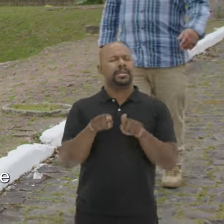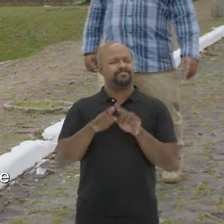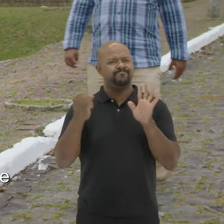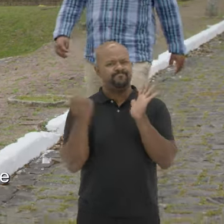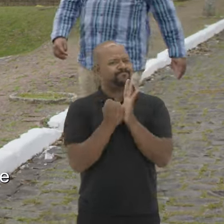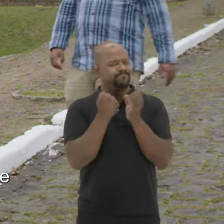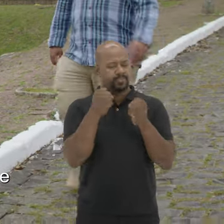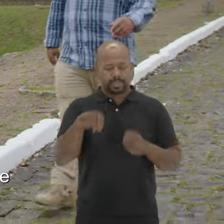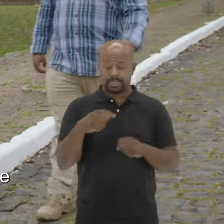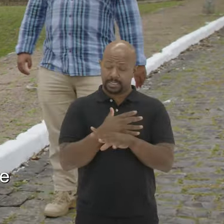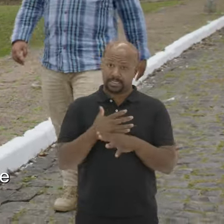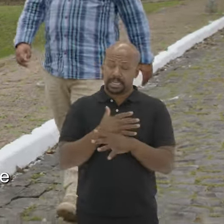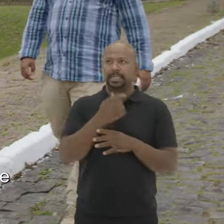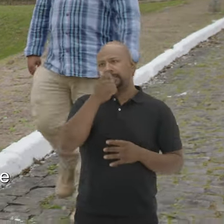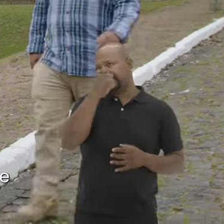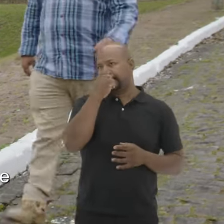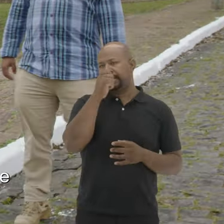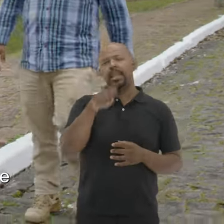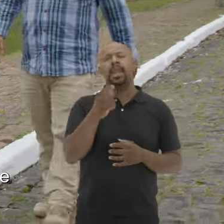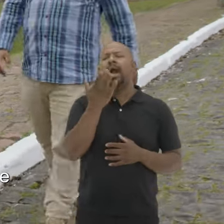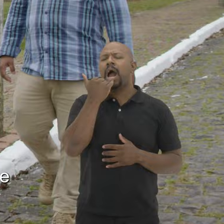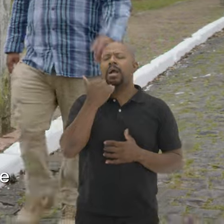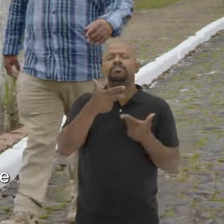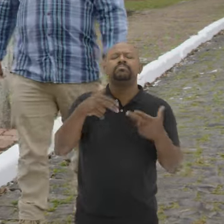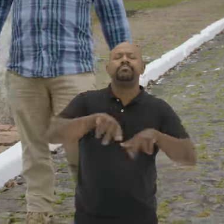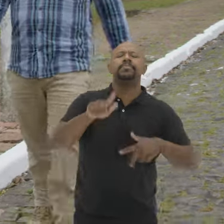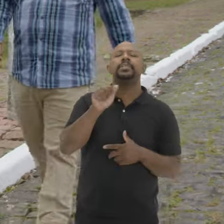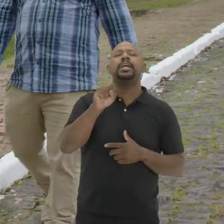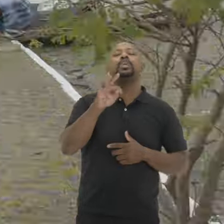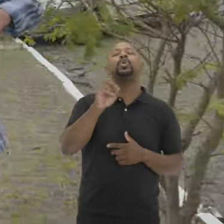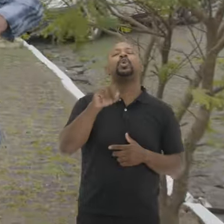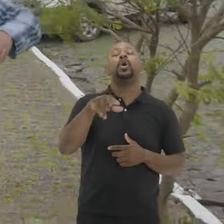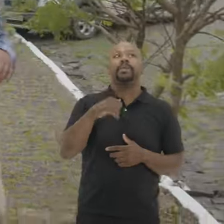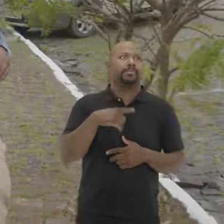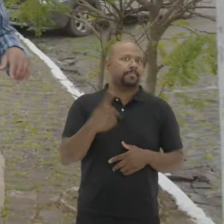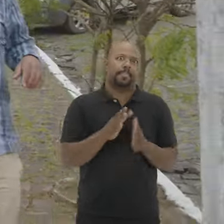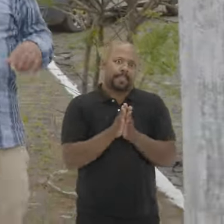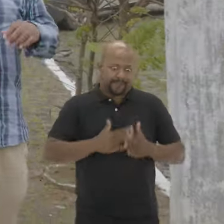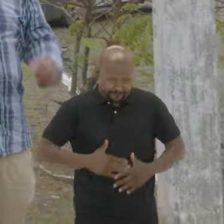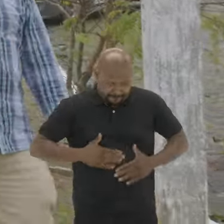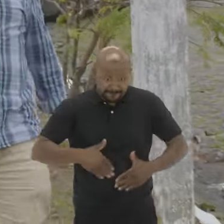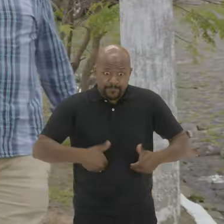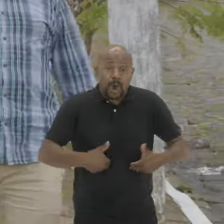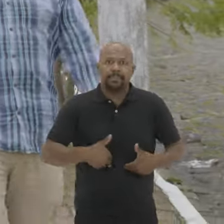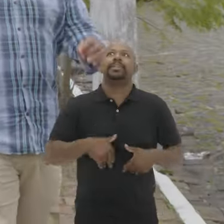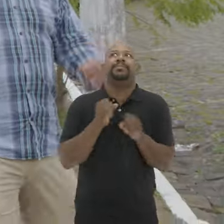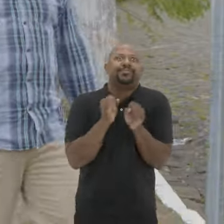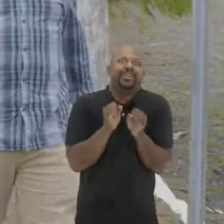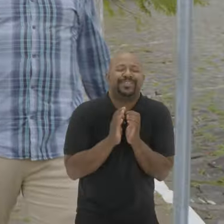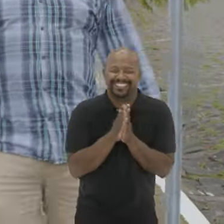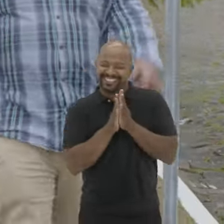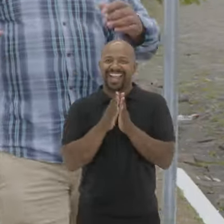característica marcante aqui da cidade é a gastronomia. Vamos então, que eu tô com fome, além de